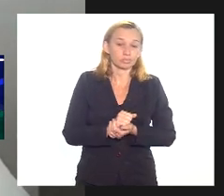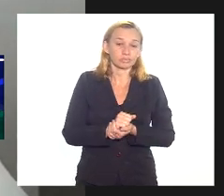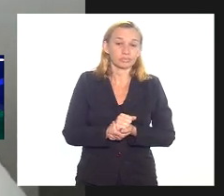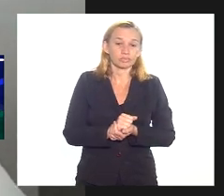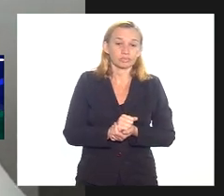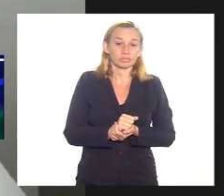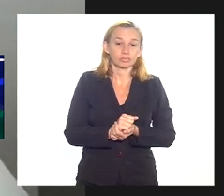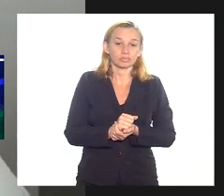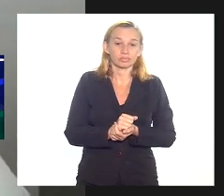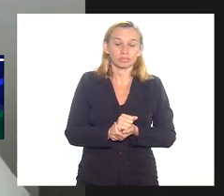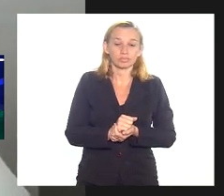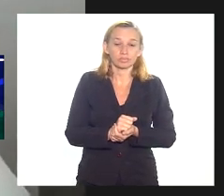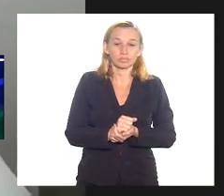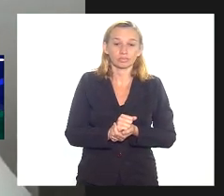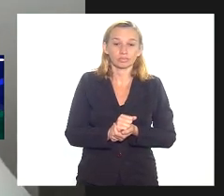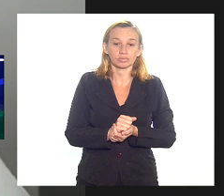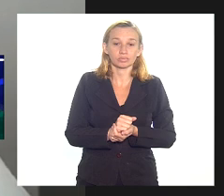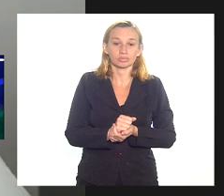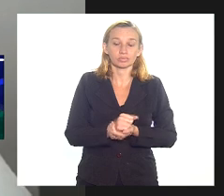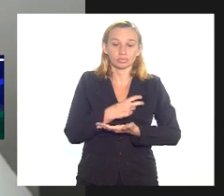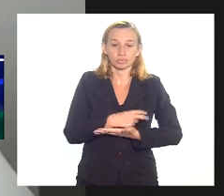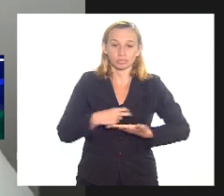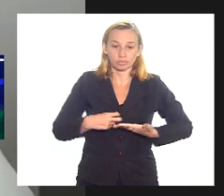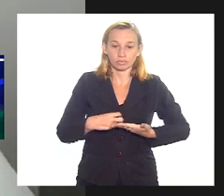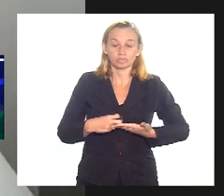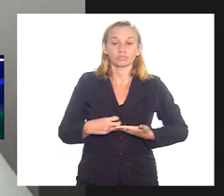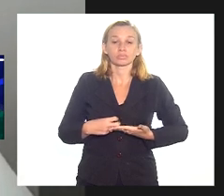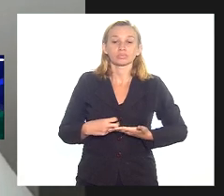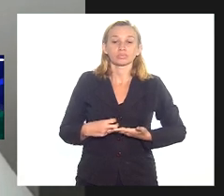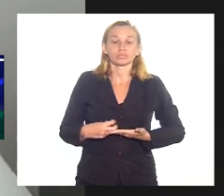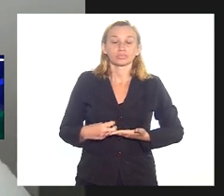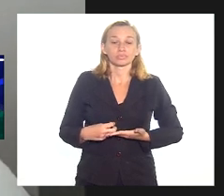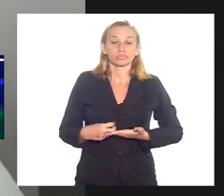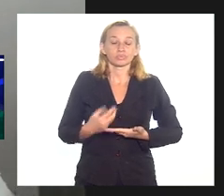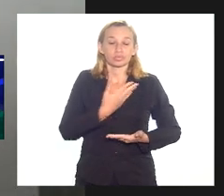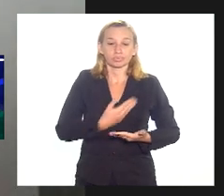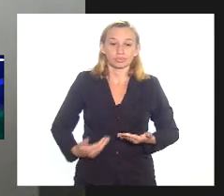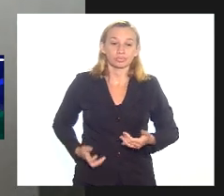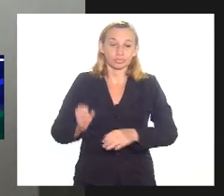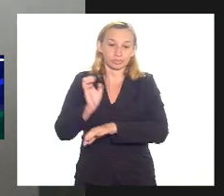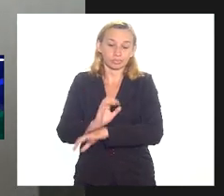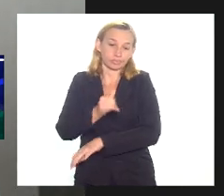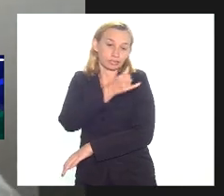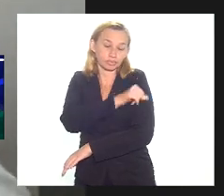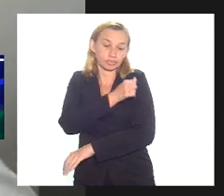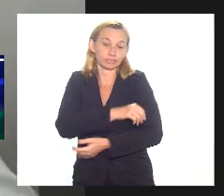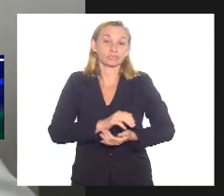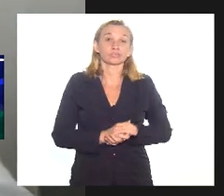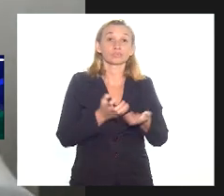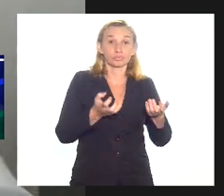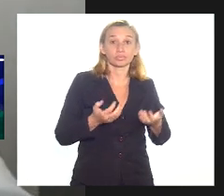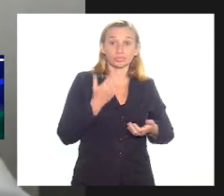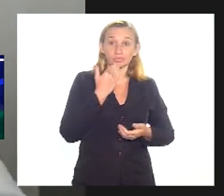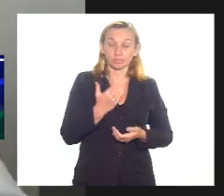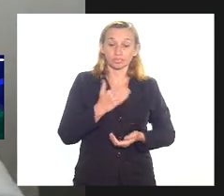do governador do estado do Rio de Janeiro. E, nesse sentido, senhor presidente, queria aqui fazer